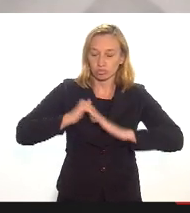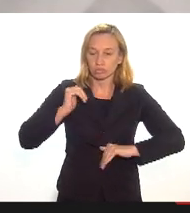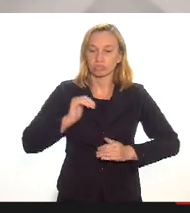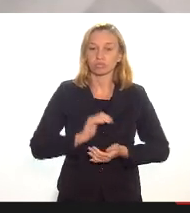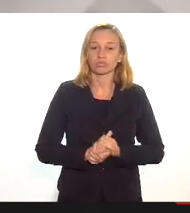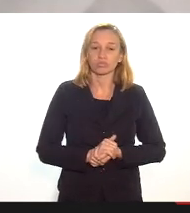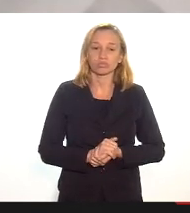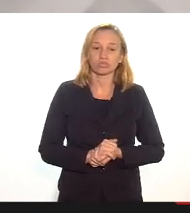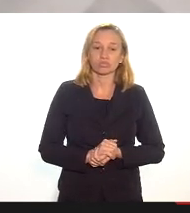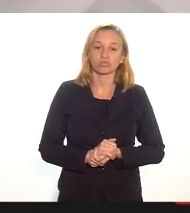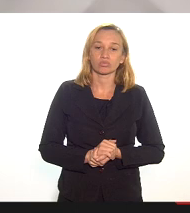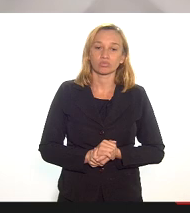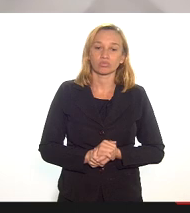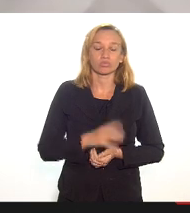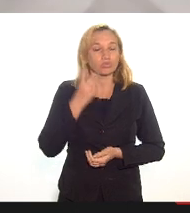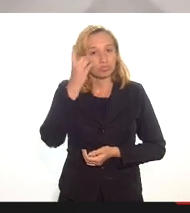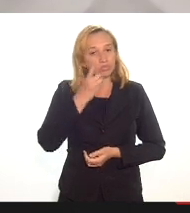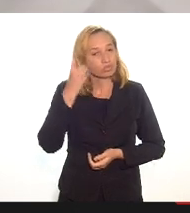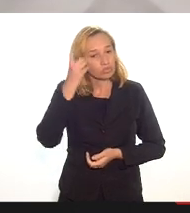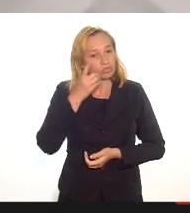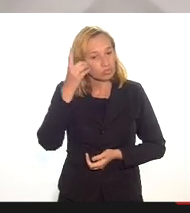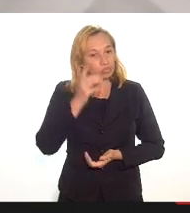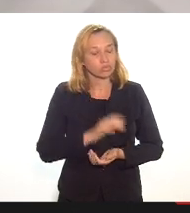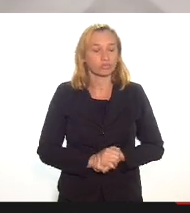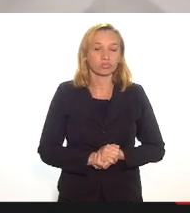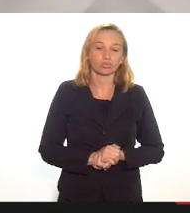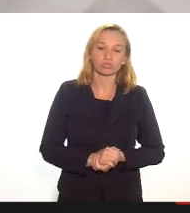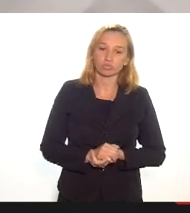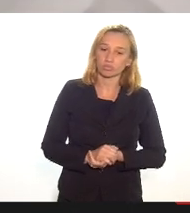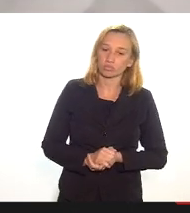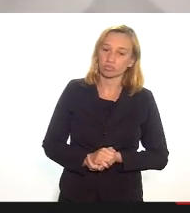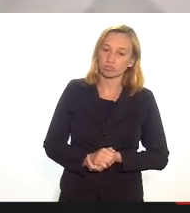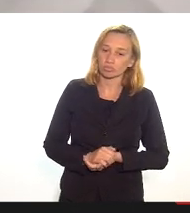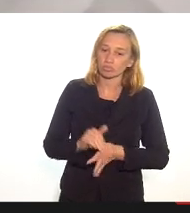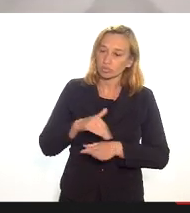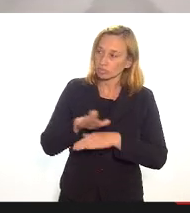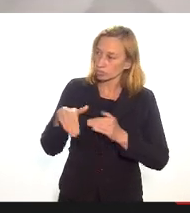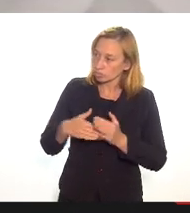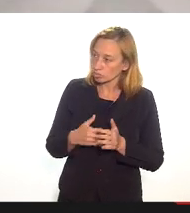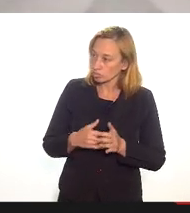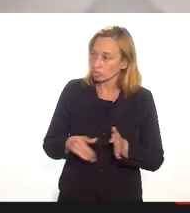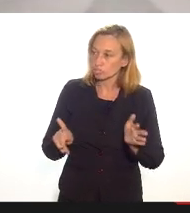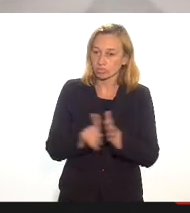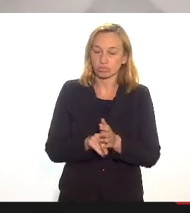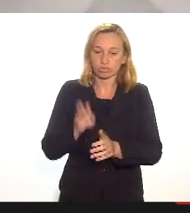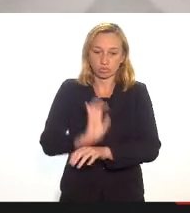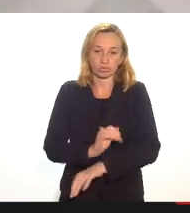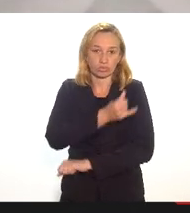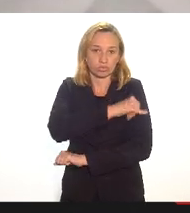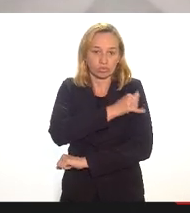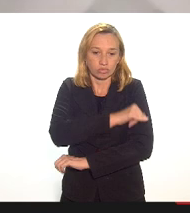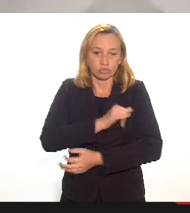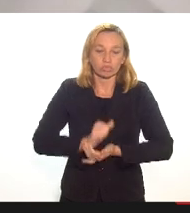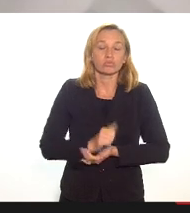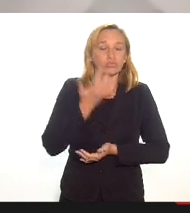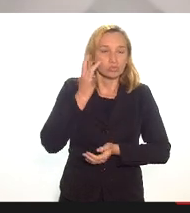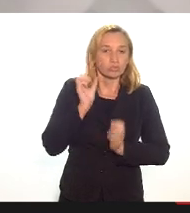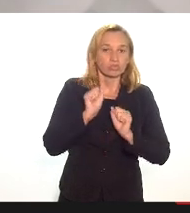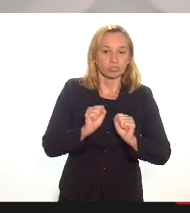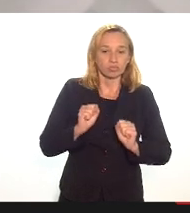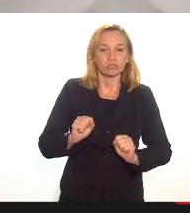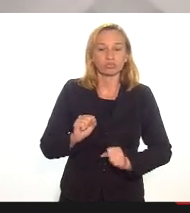os parlamentares nominados pela senhora são quase que todos do Estado do Rio de Janeiro, então acho que podemos